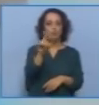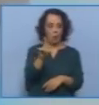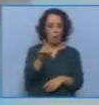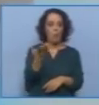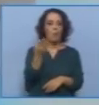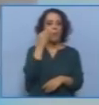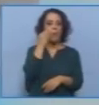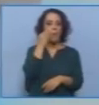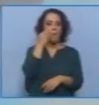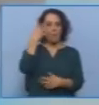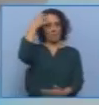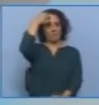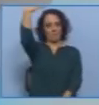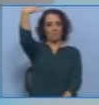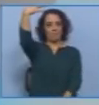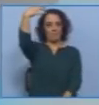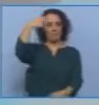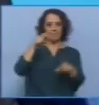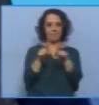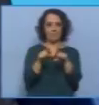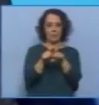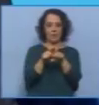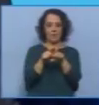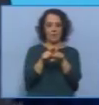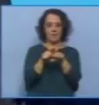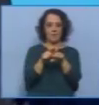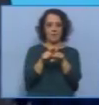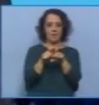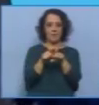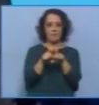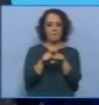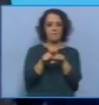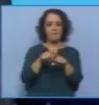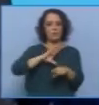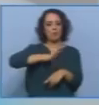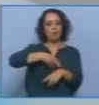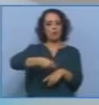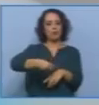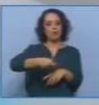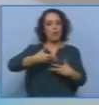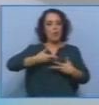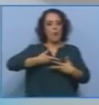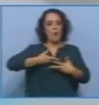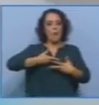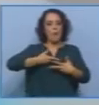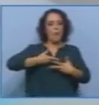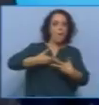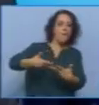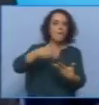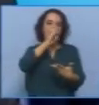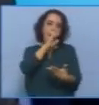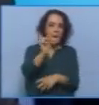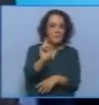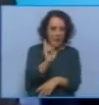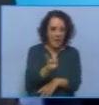realeza, lá está, nesta perspectiva e neste olhar a que o mundo não nos convida tanto?